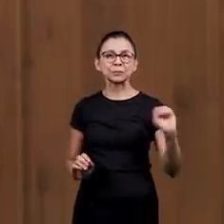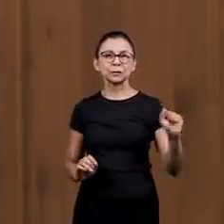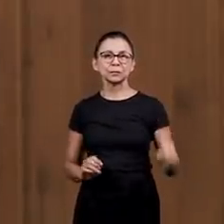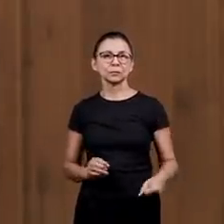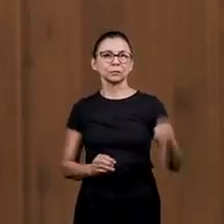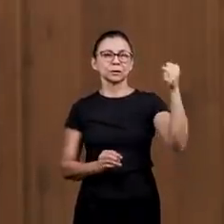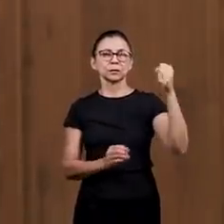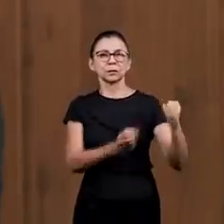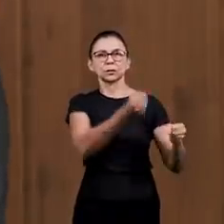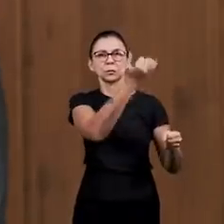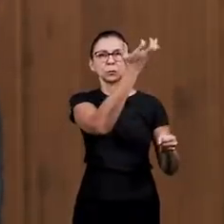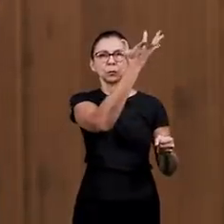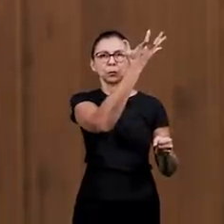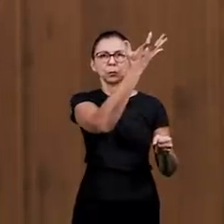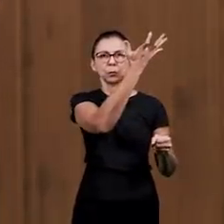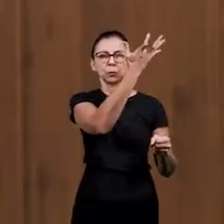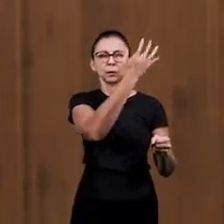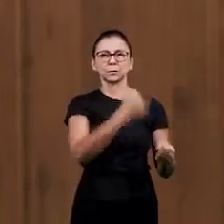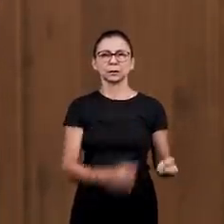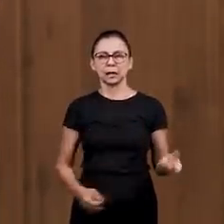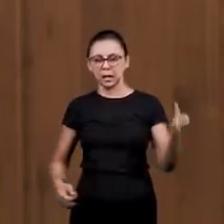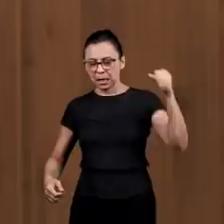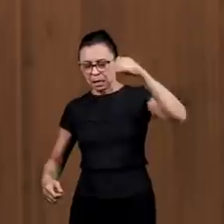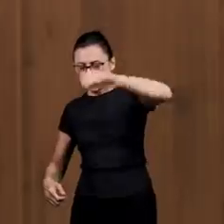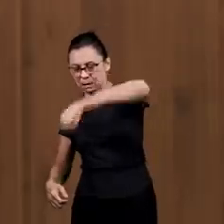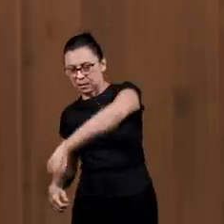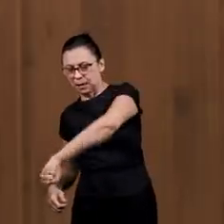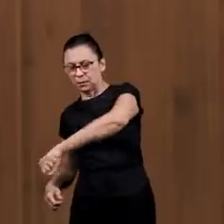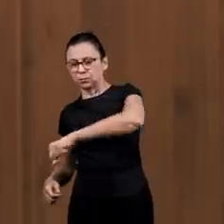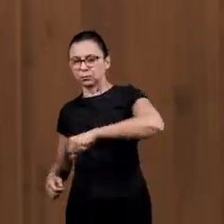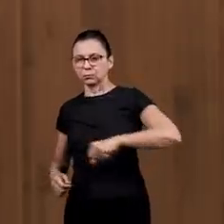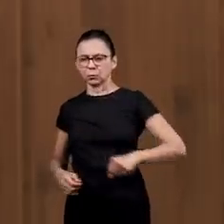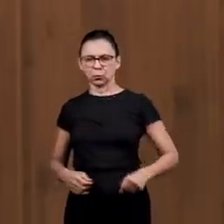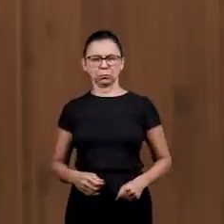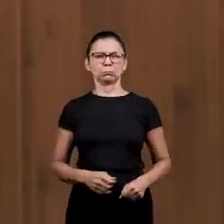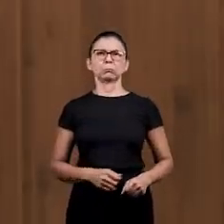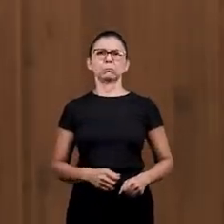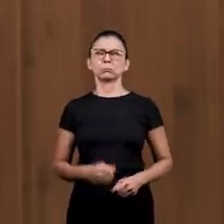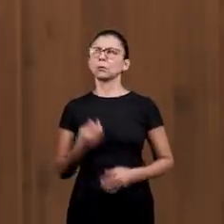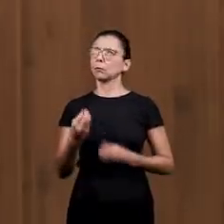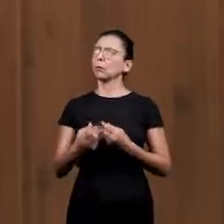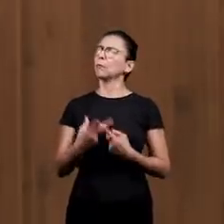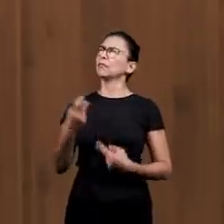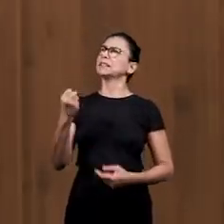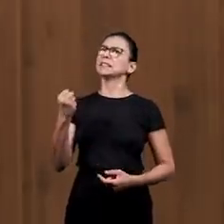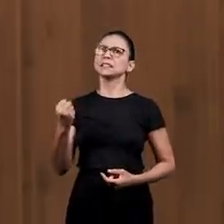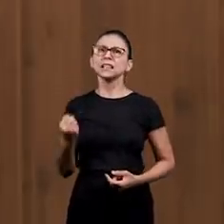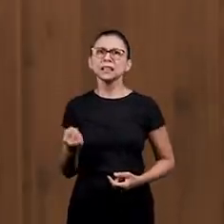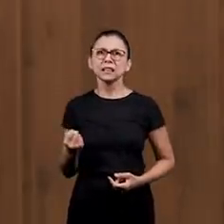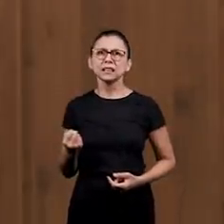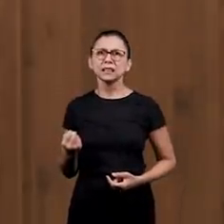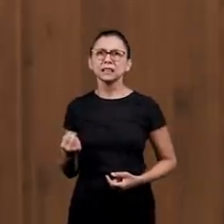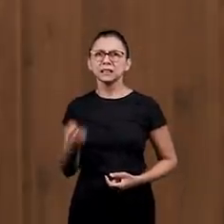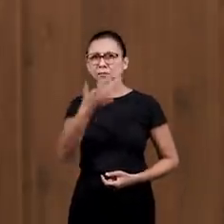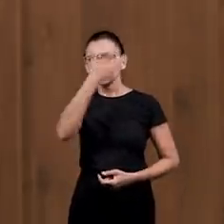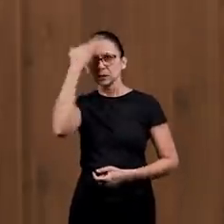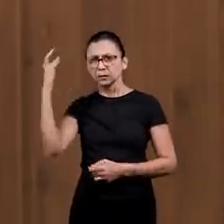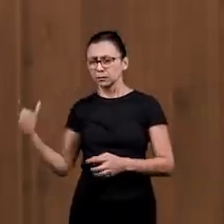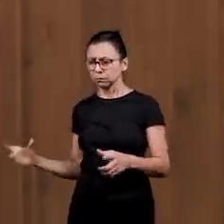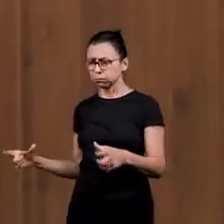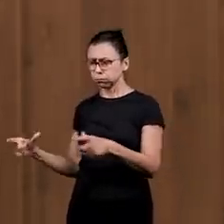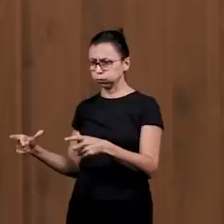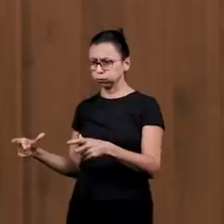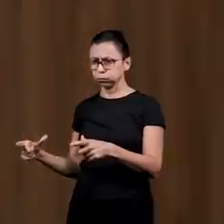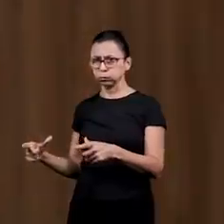cântaro. Como 300 homens poderiam vencer com aquelas armas? Já era pouca gente, né? Mas aquela